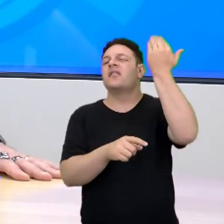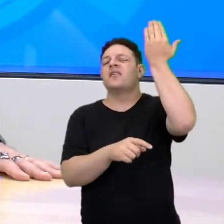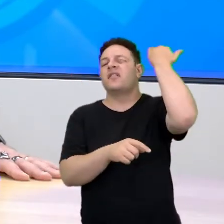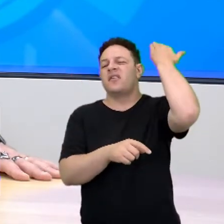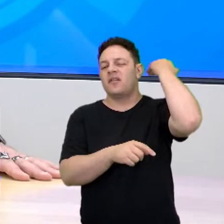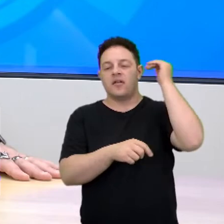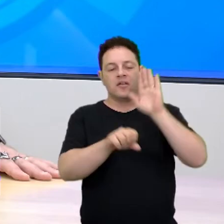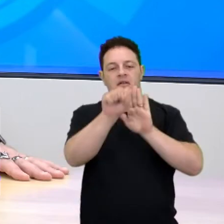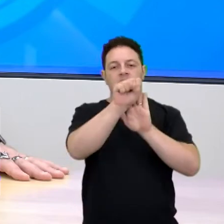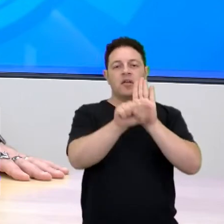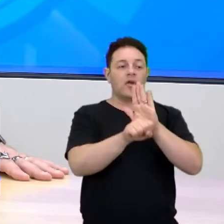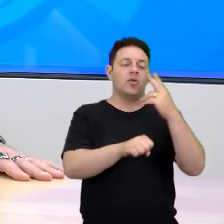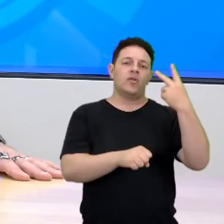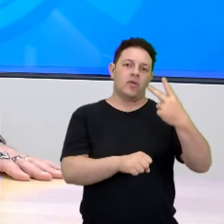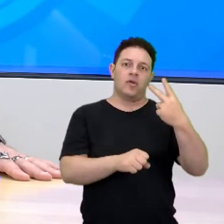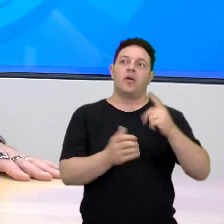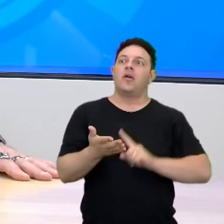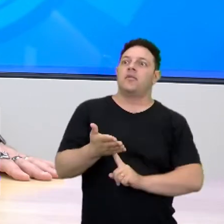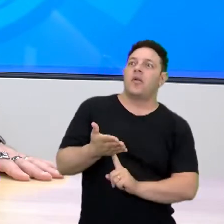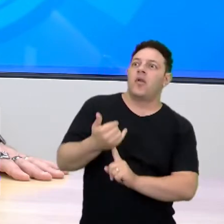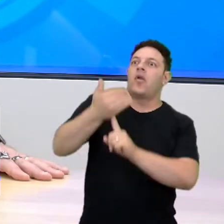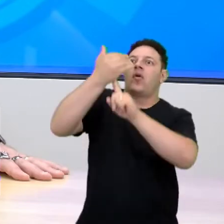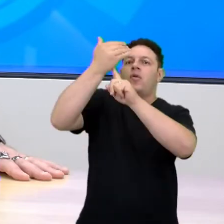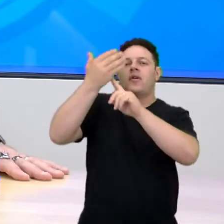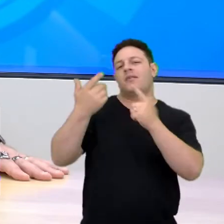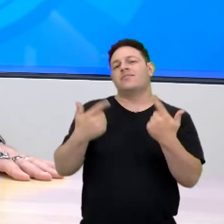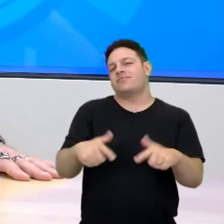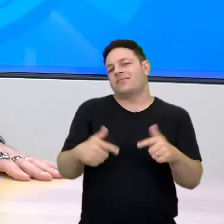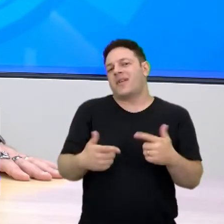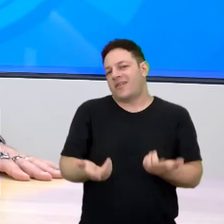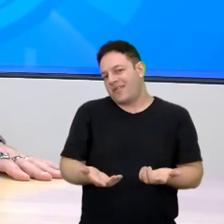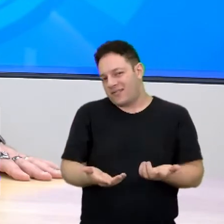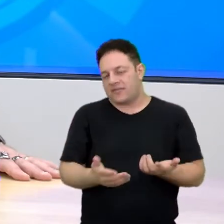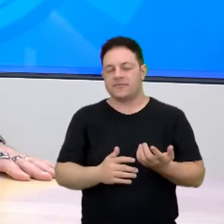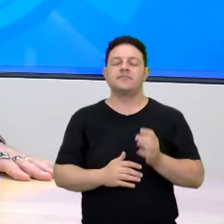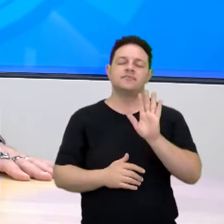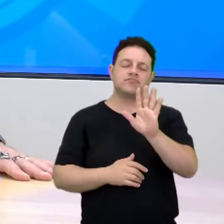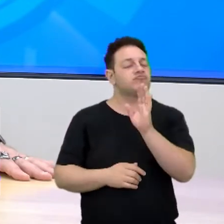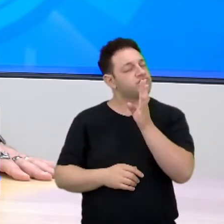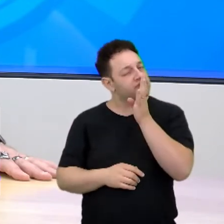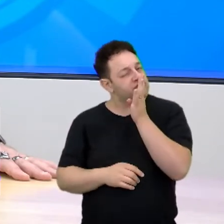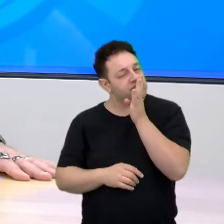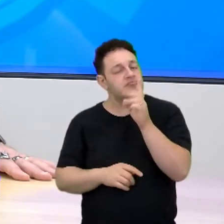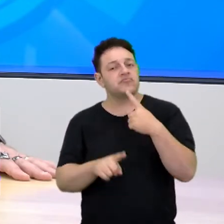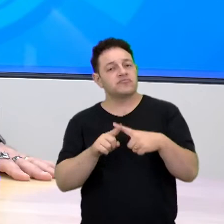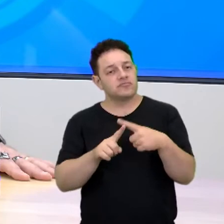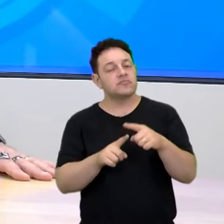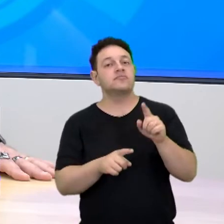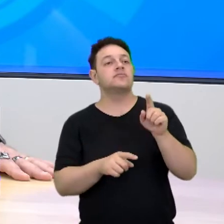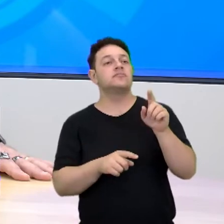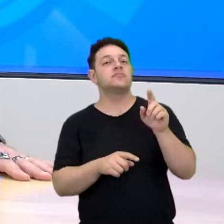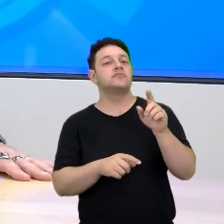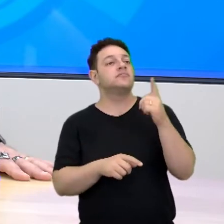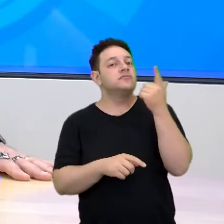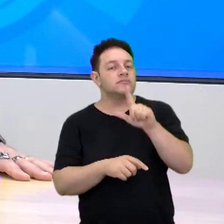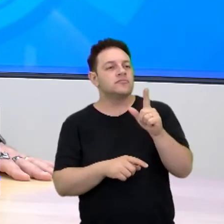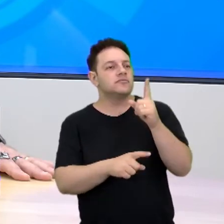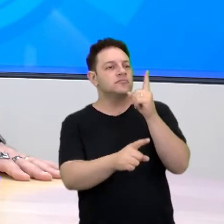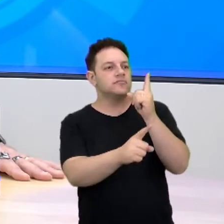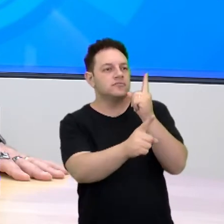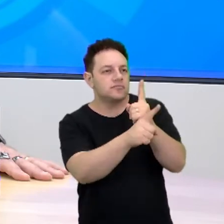tínhamos essa tecnologia aí que nós temos hoje. Mas é interessante, né? Porque vários terremotos aí foram,